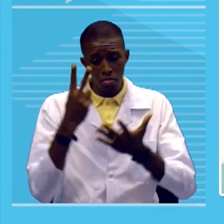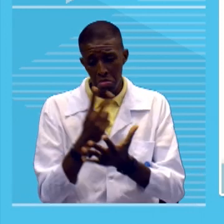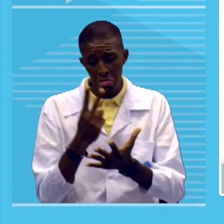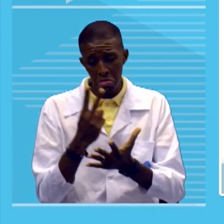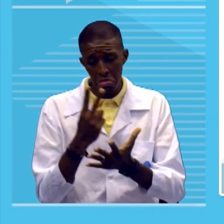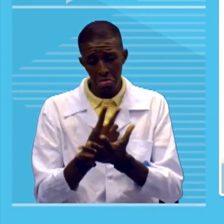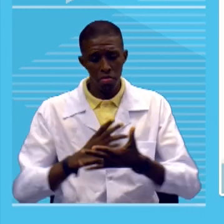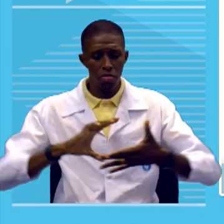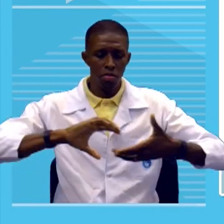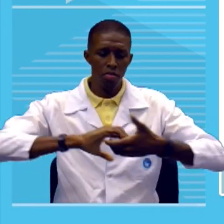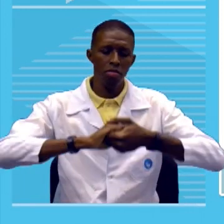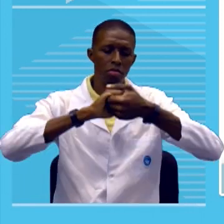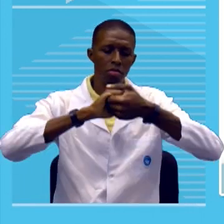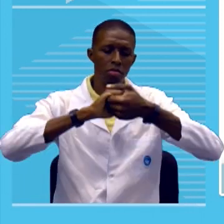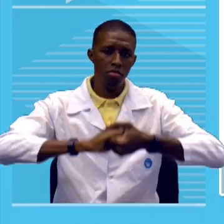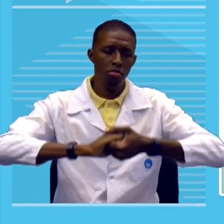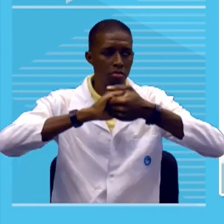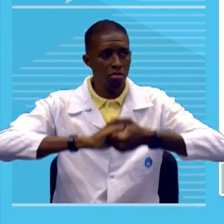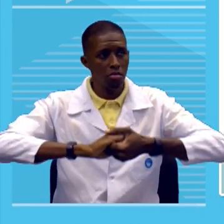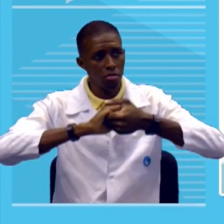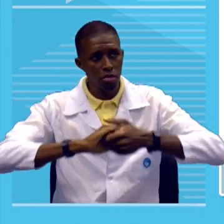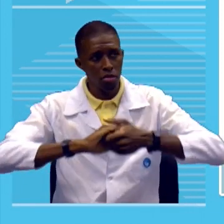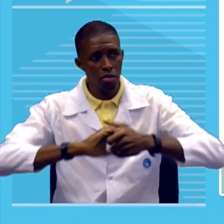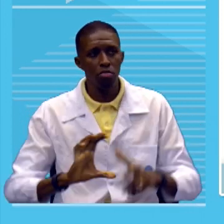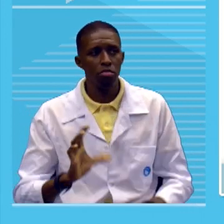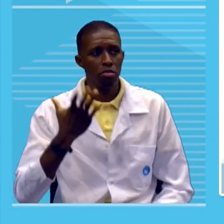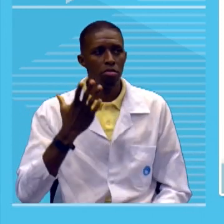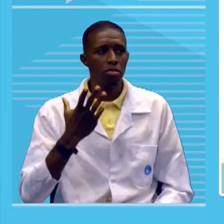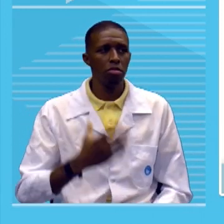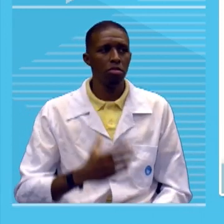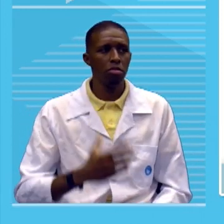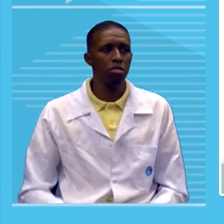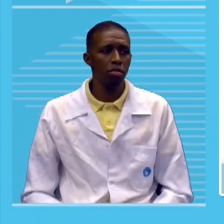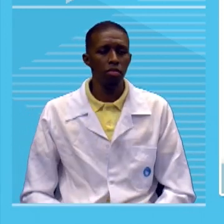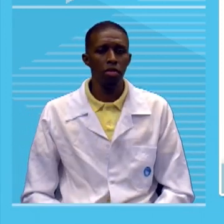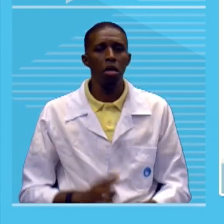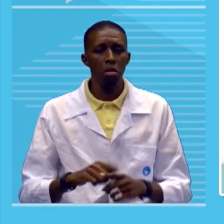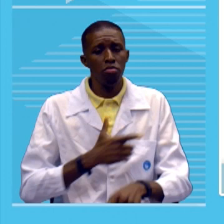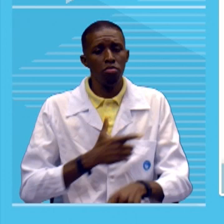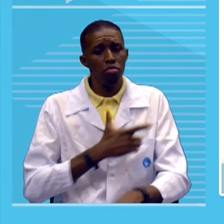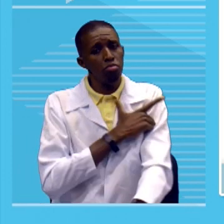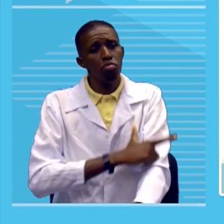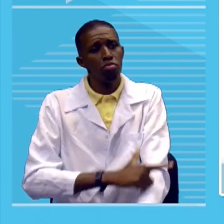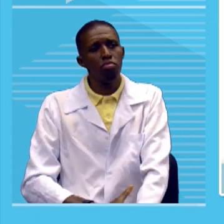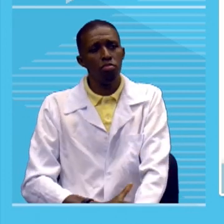Muito bem. Você compreendeu muito assim? Está meio confuso isso aí.